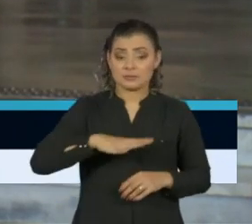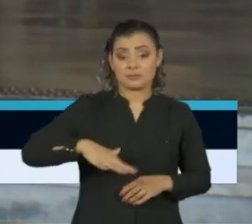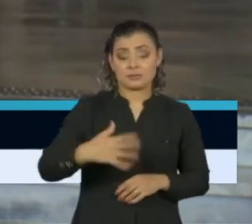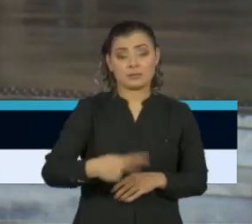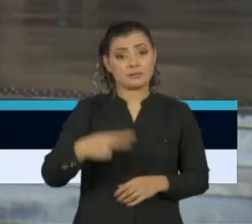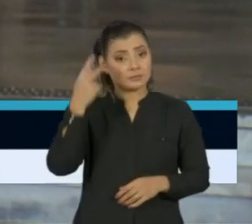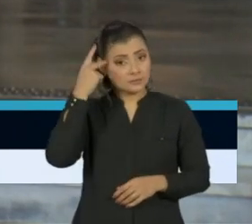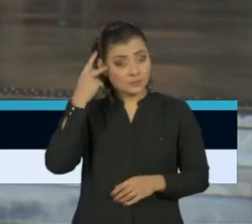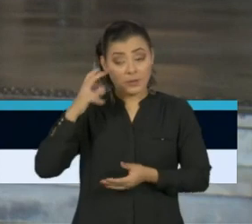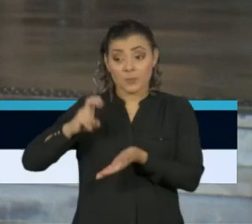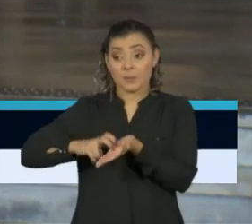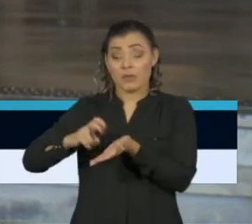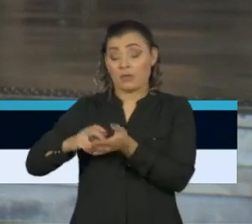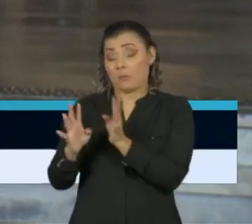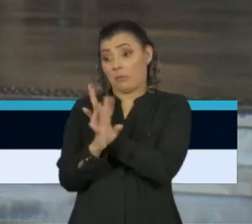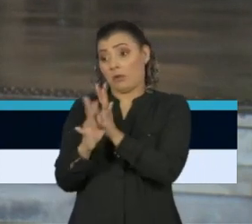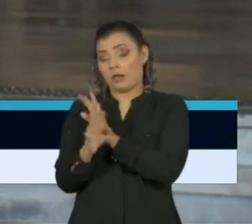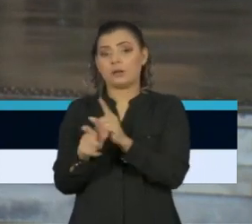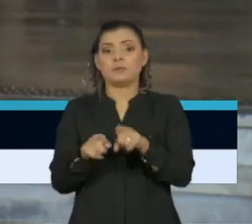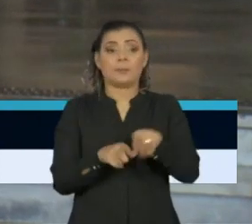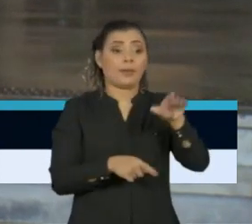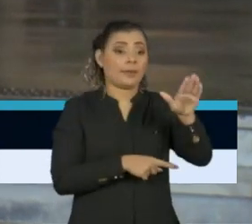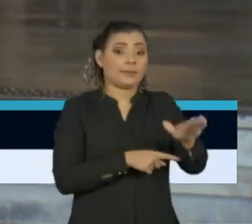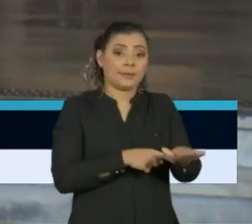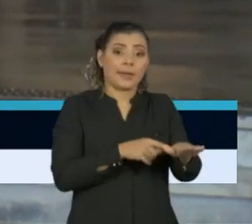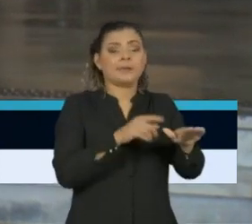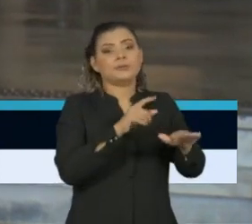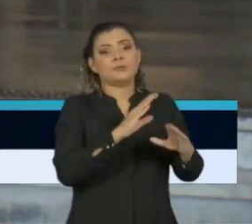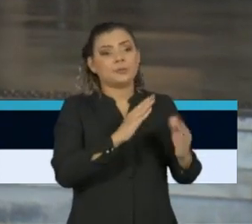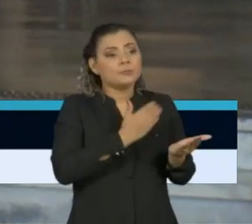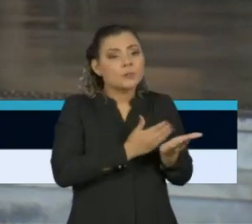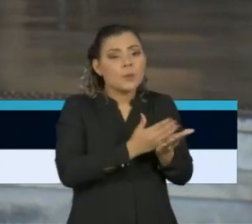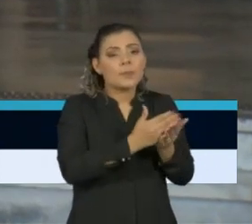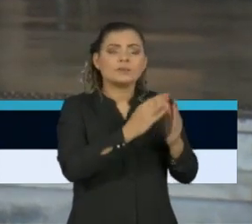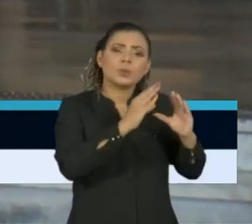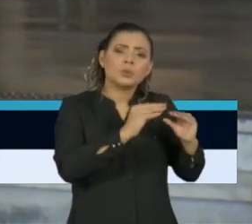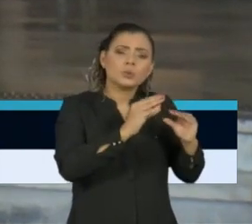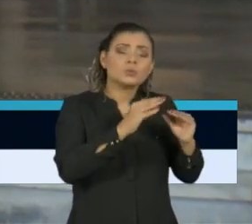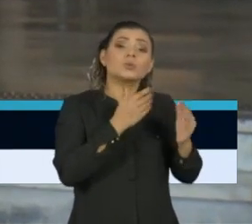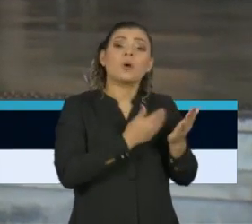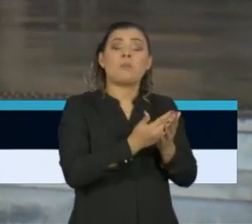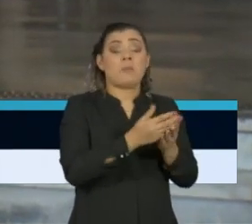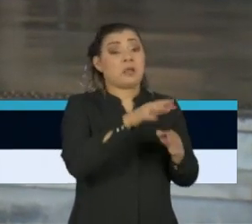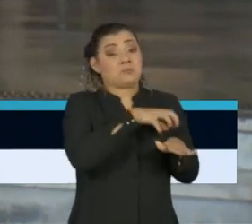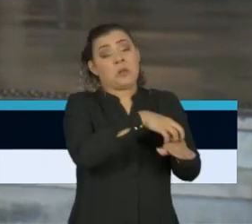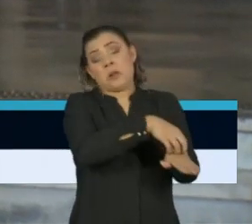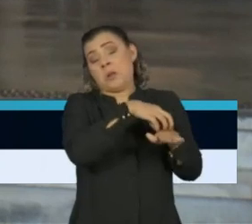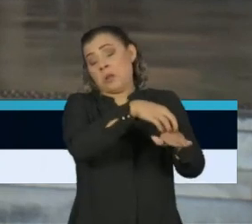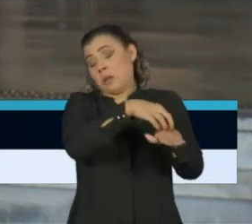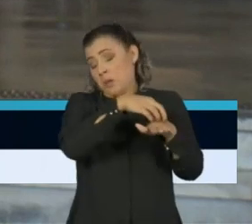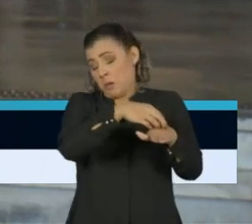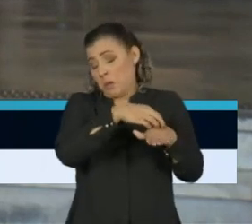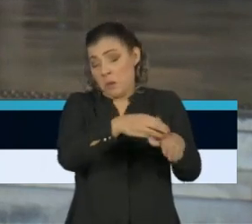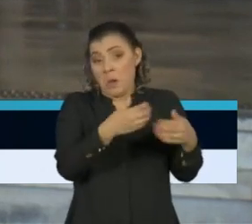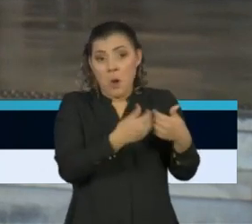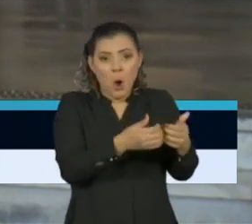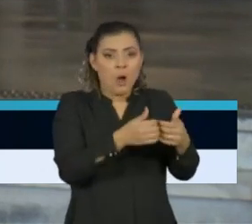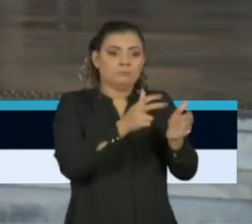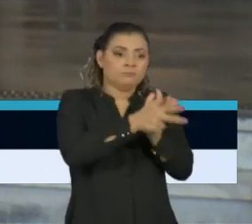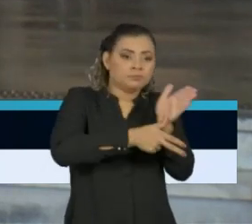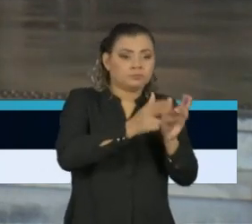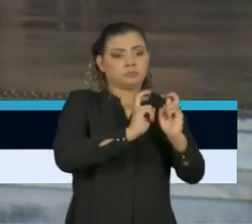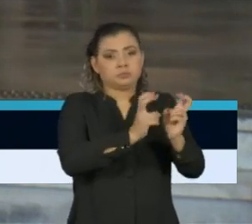Paulo, o pico da manhã e o pico do fim de tarde, para que a gente não tenha transporte público muito congestionado e muito